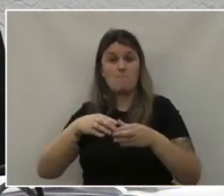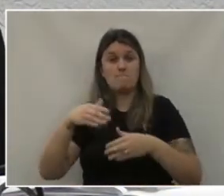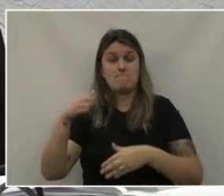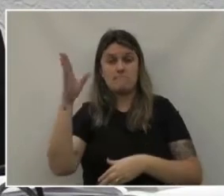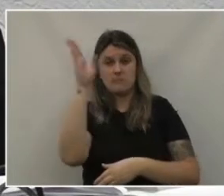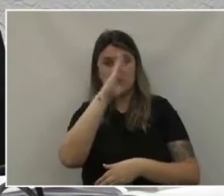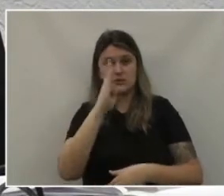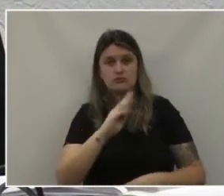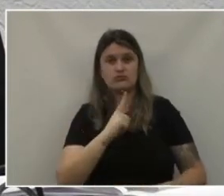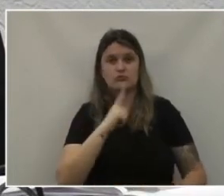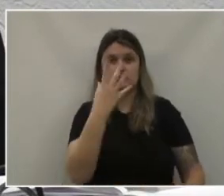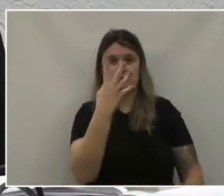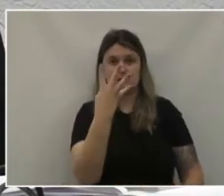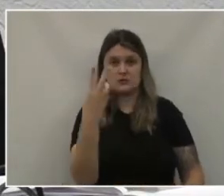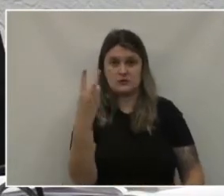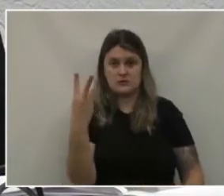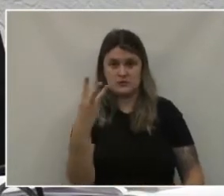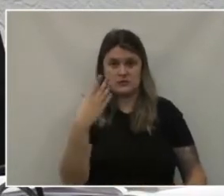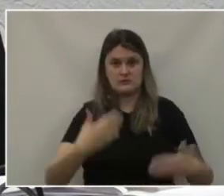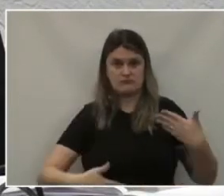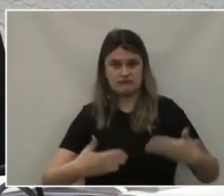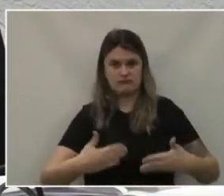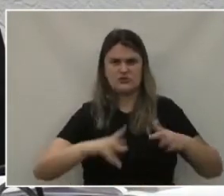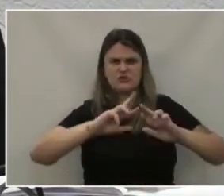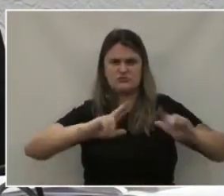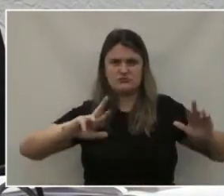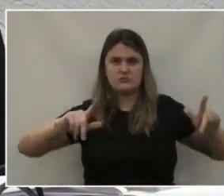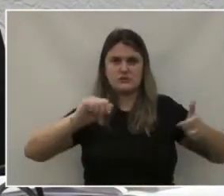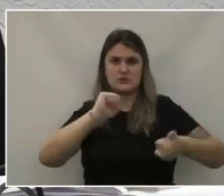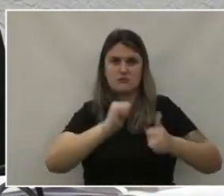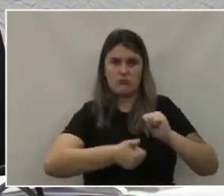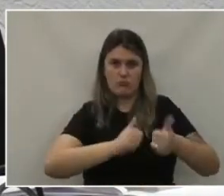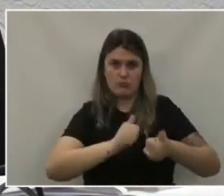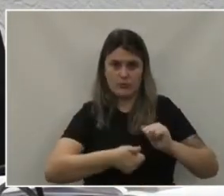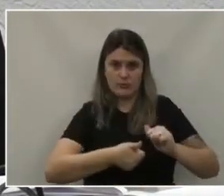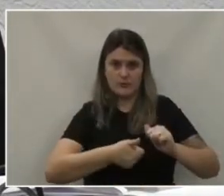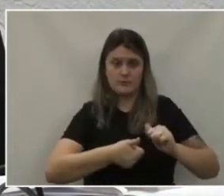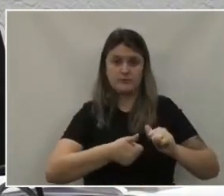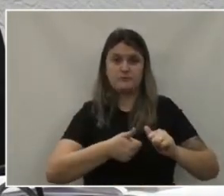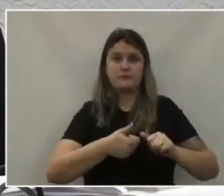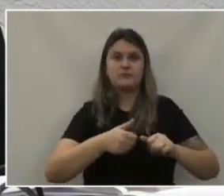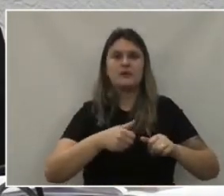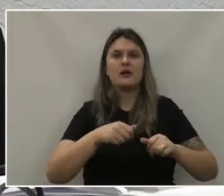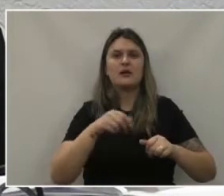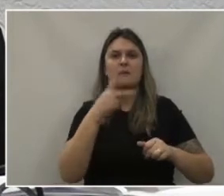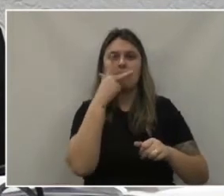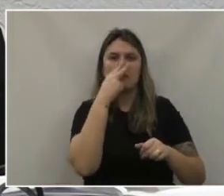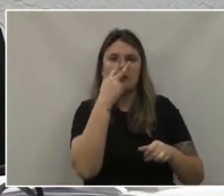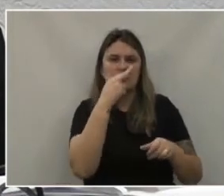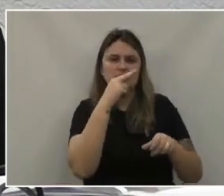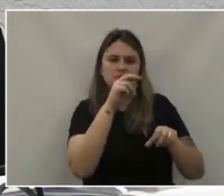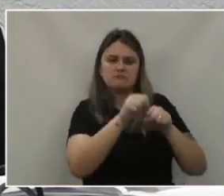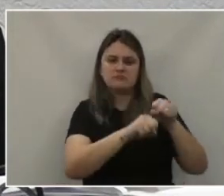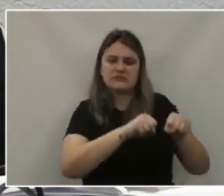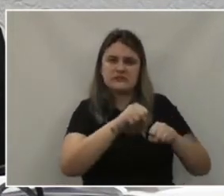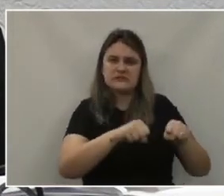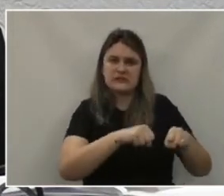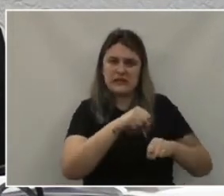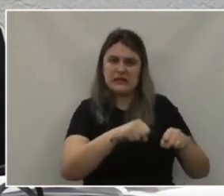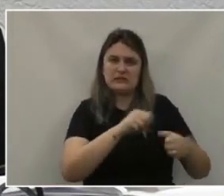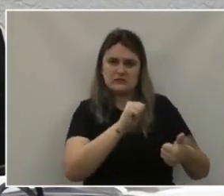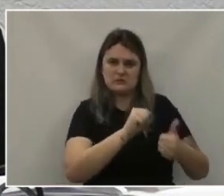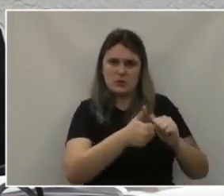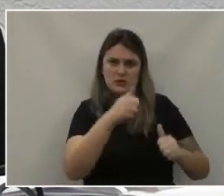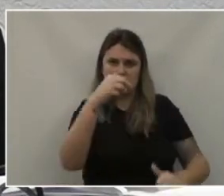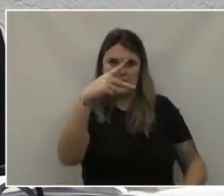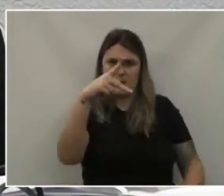atletas, divididos em inúmeras modalidades, dentre as quais a Petra, modalidade cuja execução